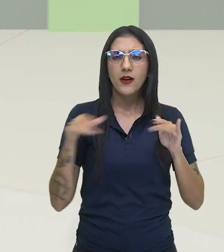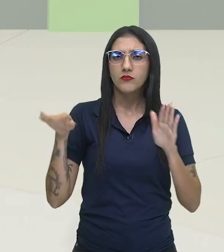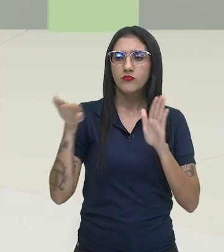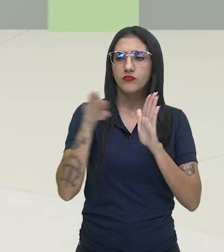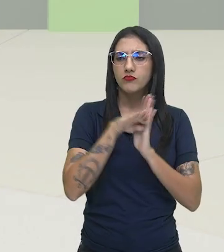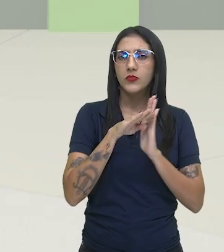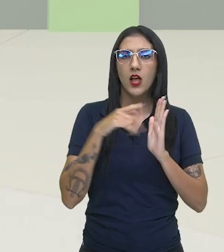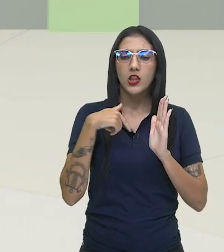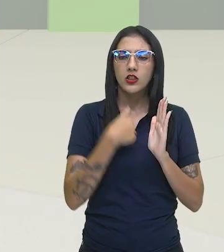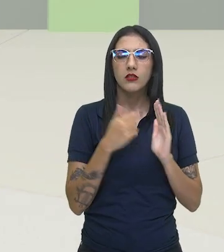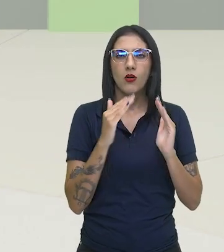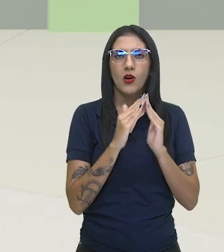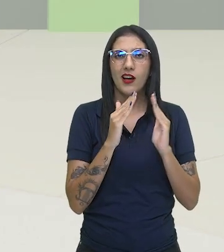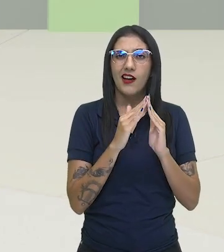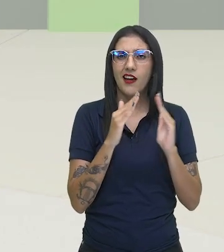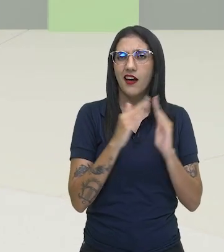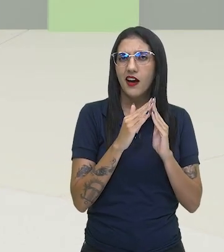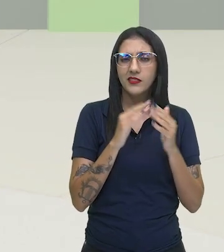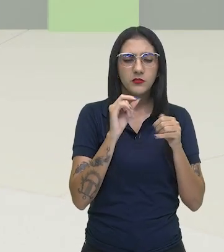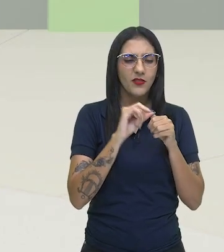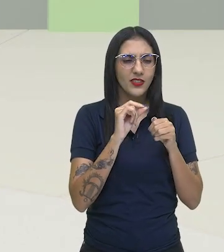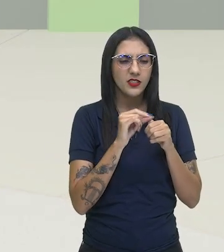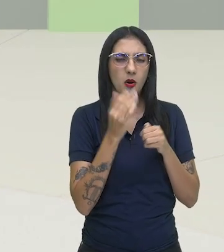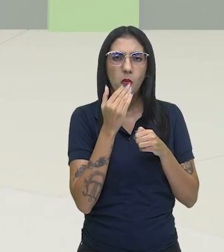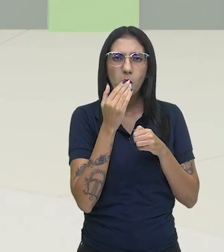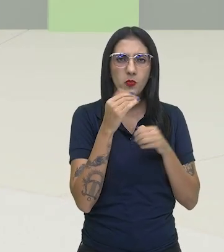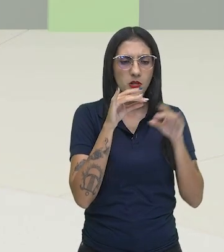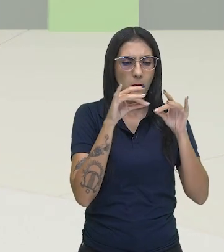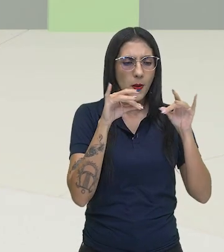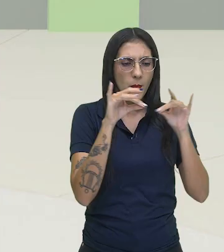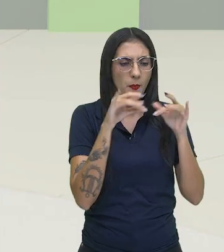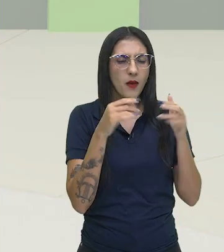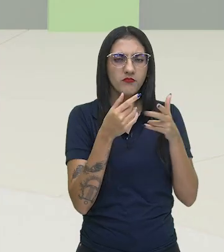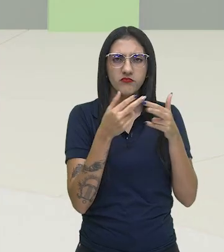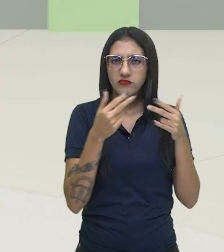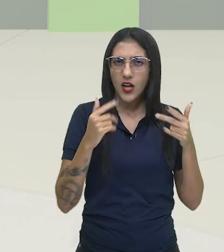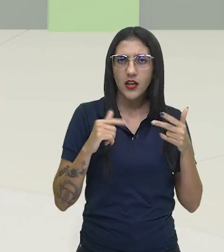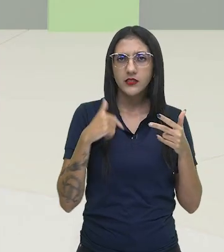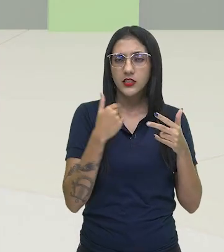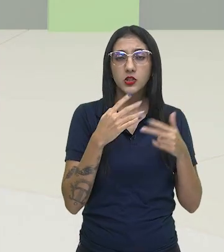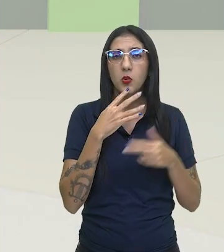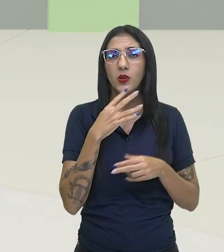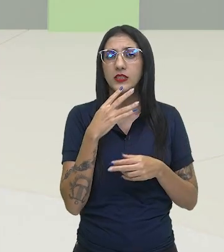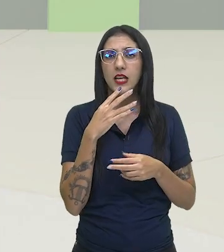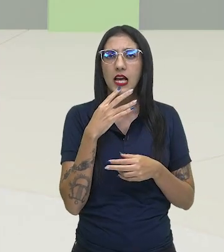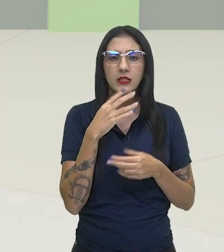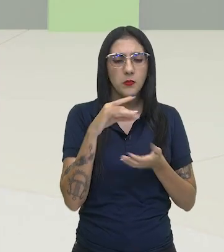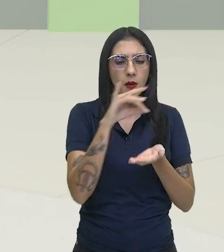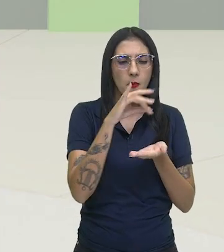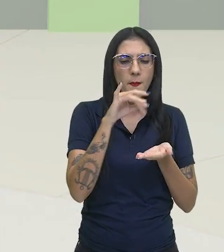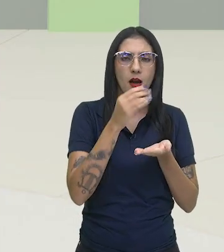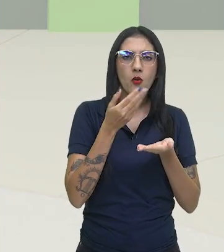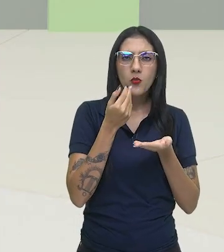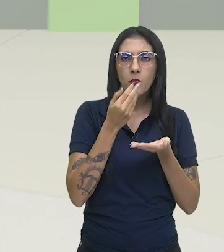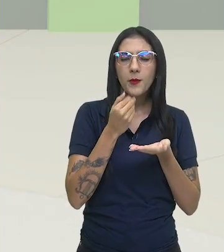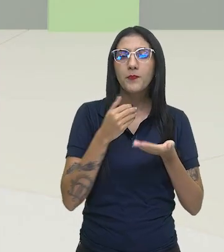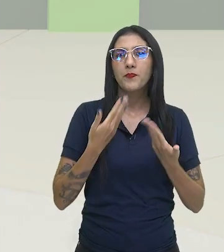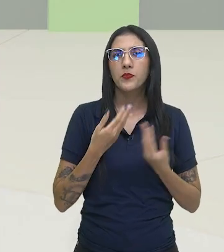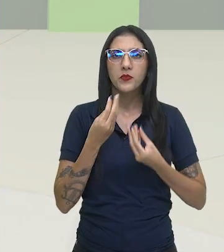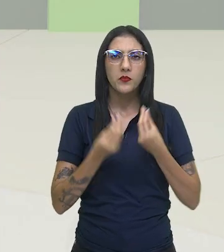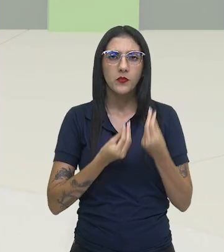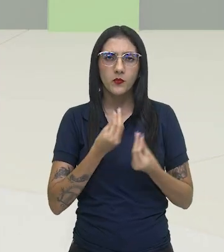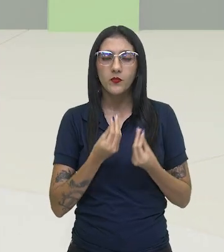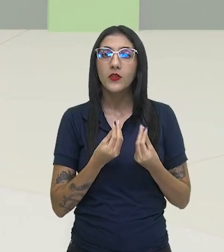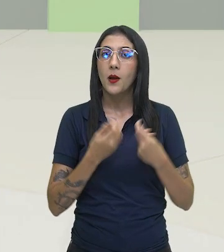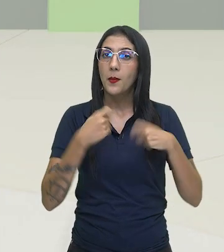mesa da nossa casa, né, e da forma como a gente pode consumi-los, é necessário o quê? Que